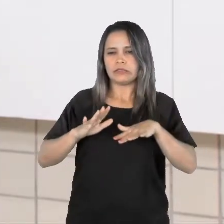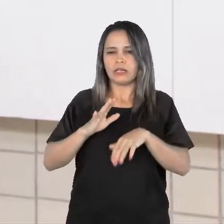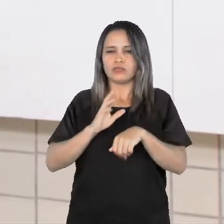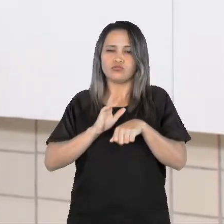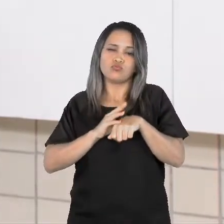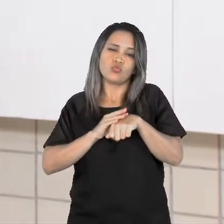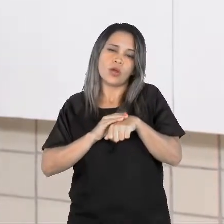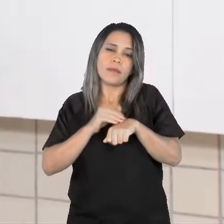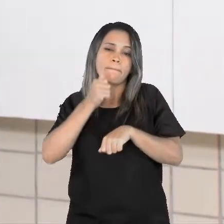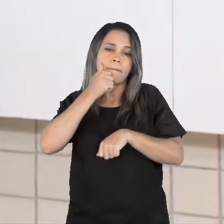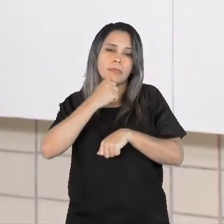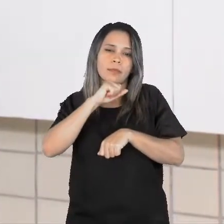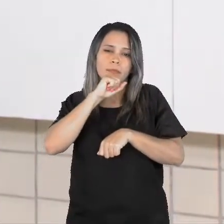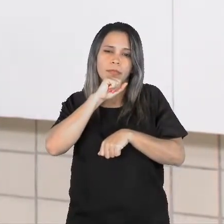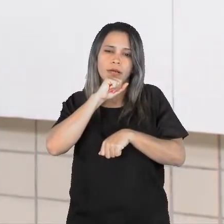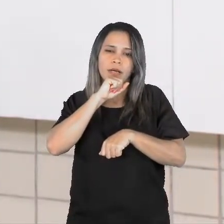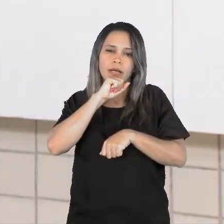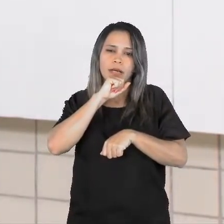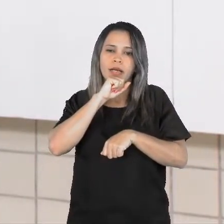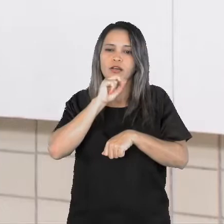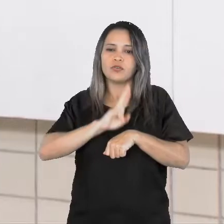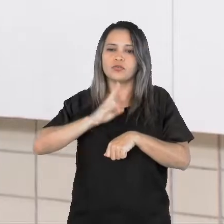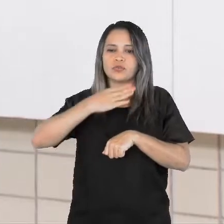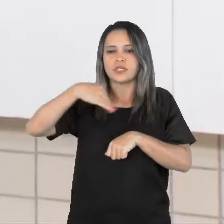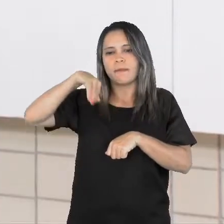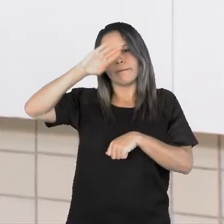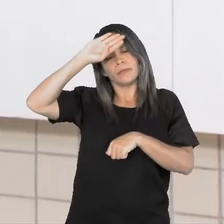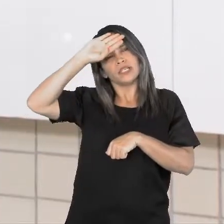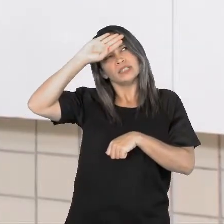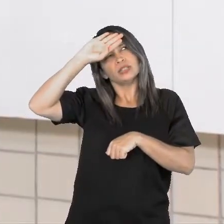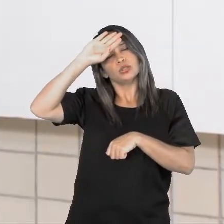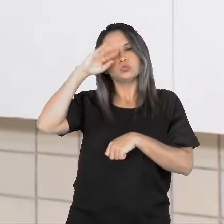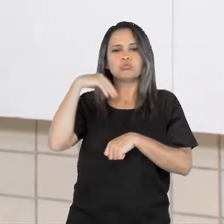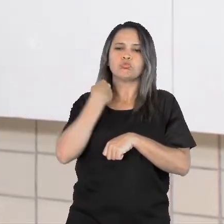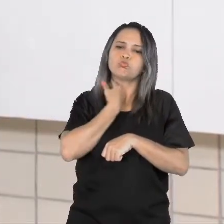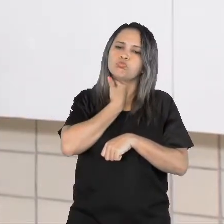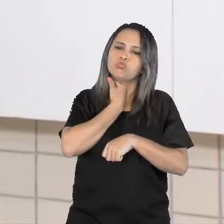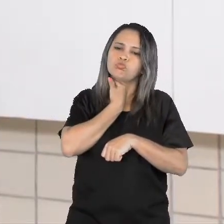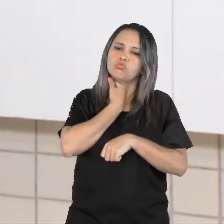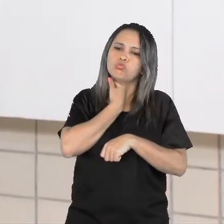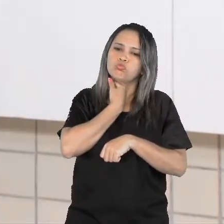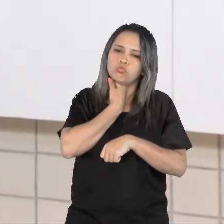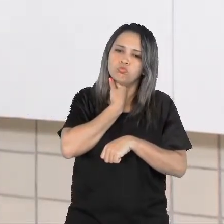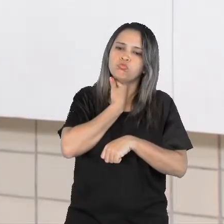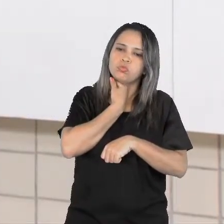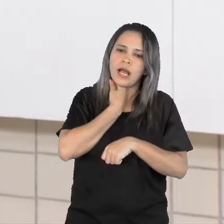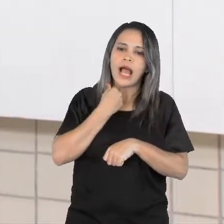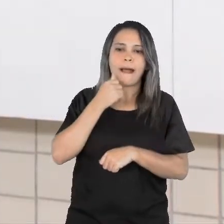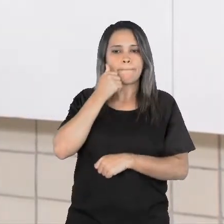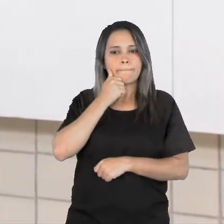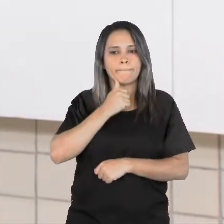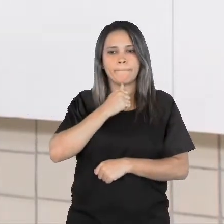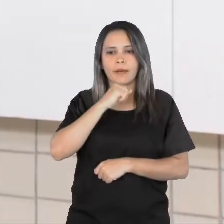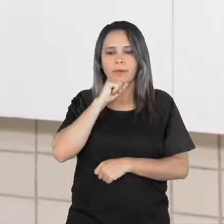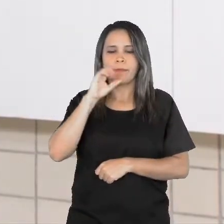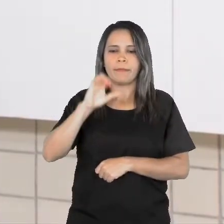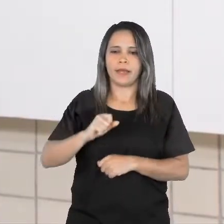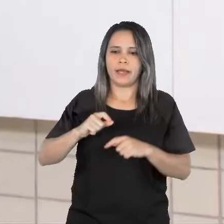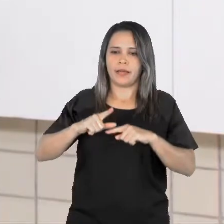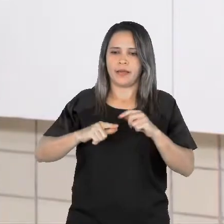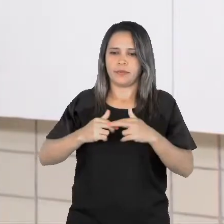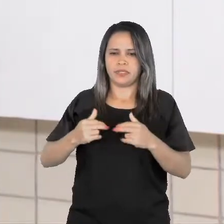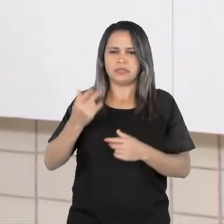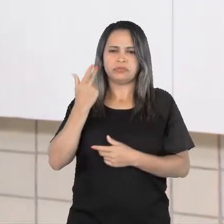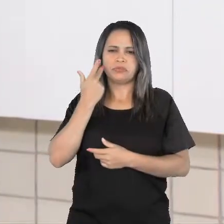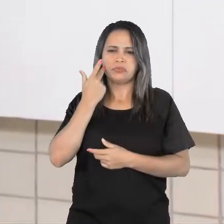né? Mamãe vem, como eu falei, coloca a mão na sua testa, coloca a mão aqui assim, vê que você está quente. Ela pega um aparelhinho